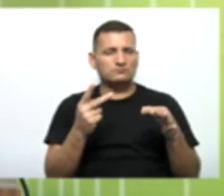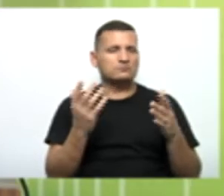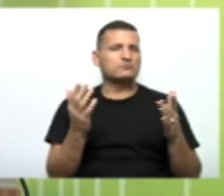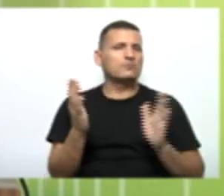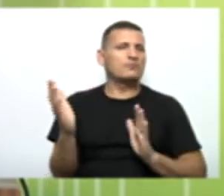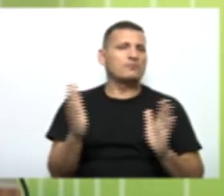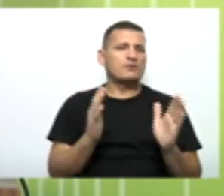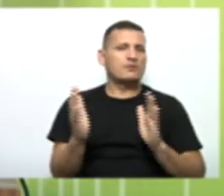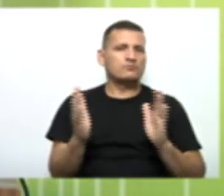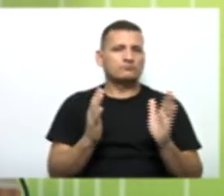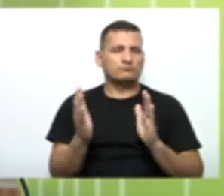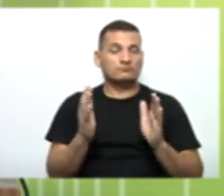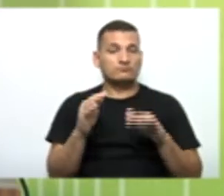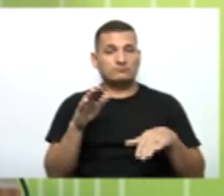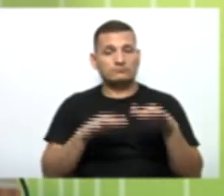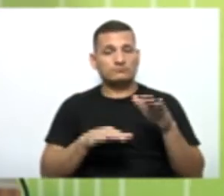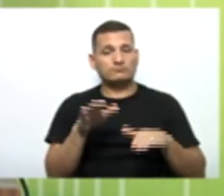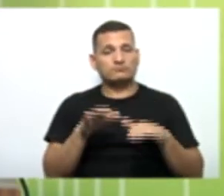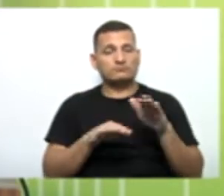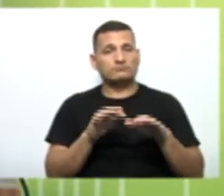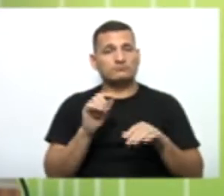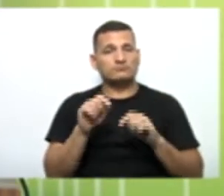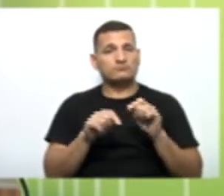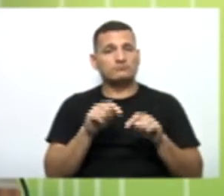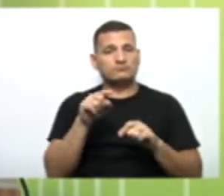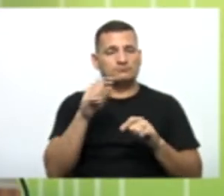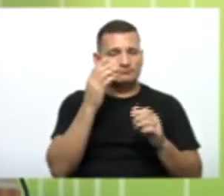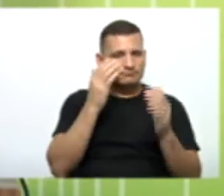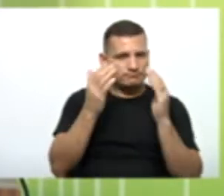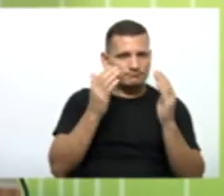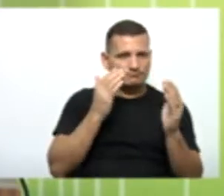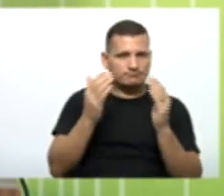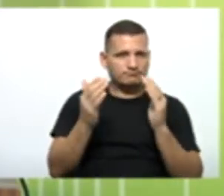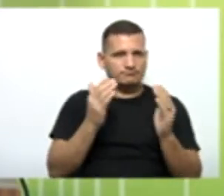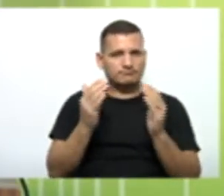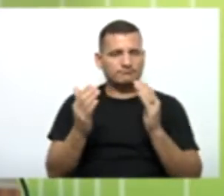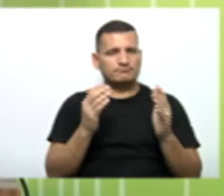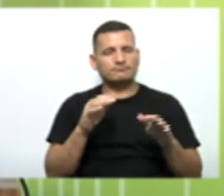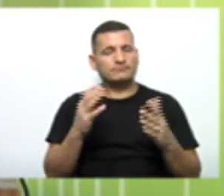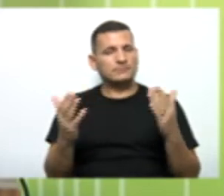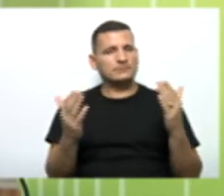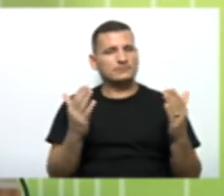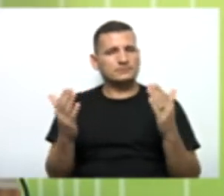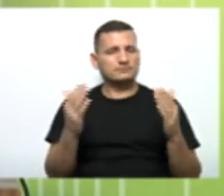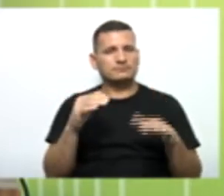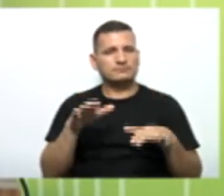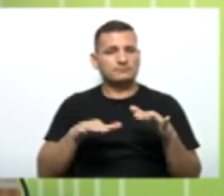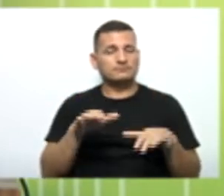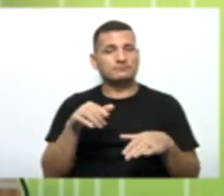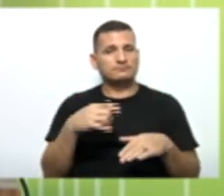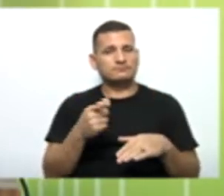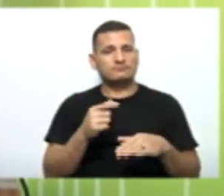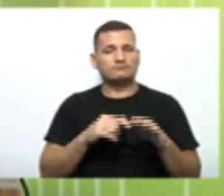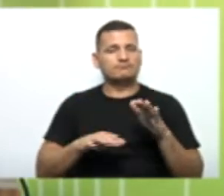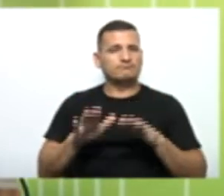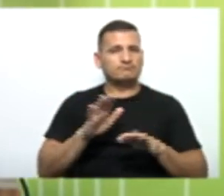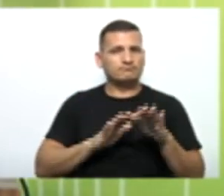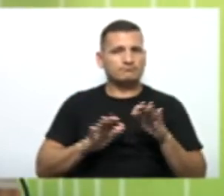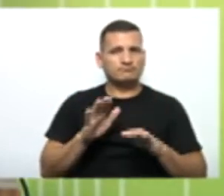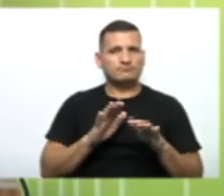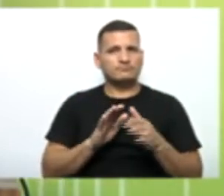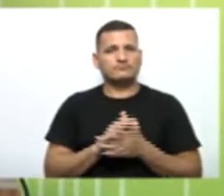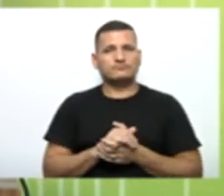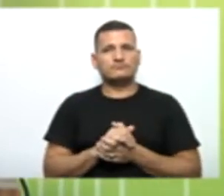tamanho? E isso vai depender do que você estiver analisando, certo? Então, tome muito cuidado com isso.